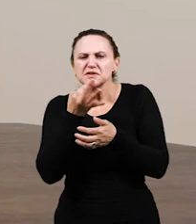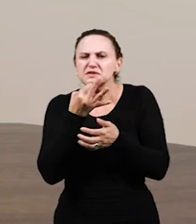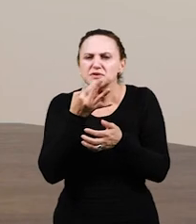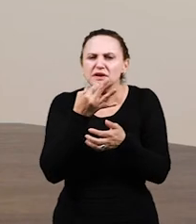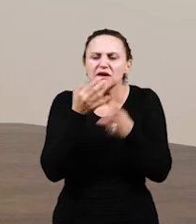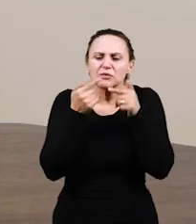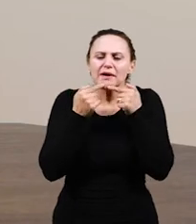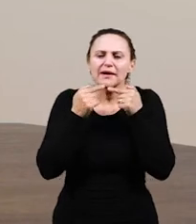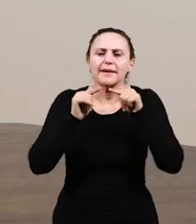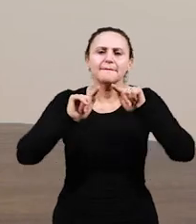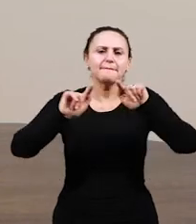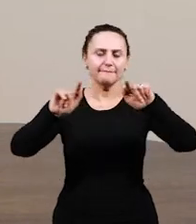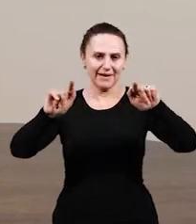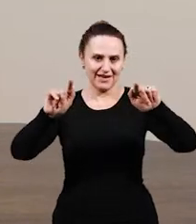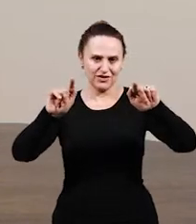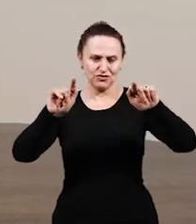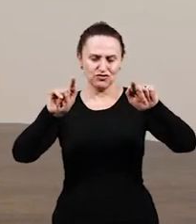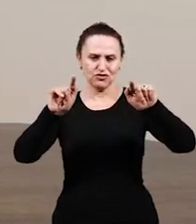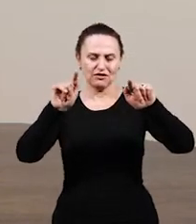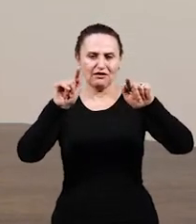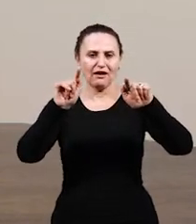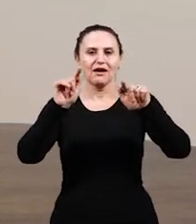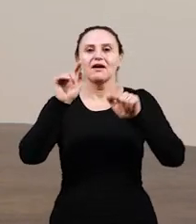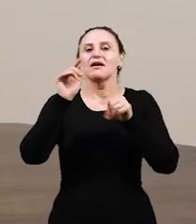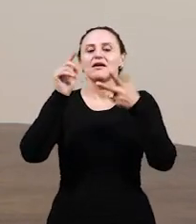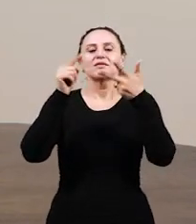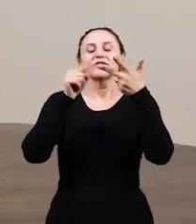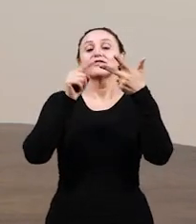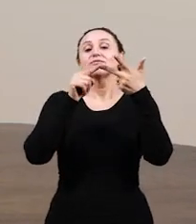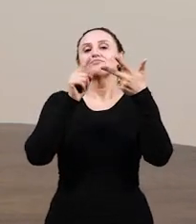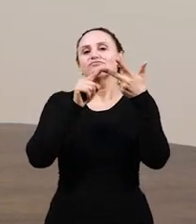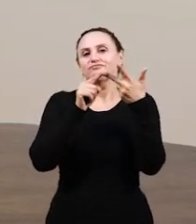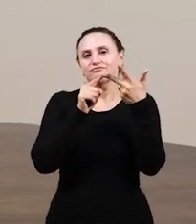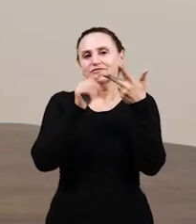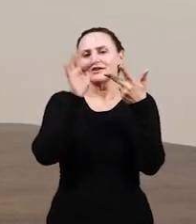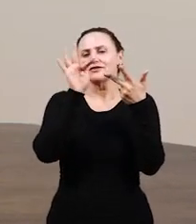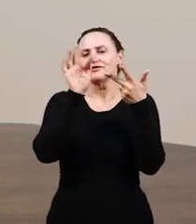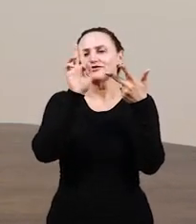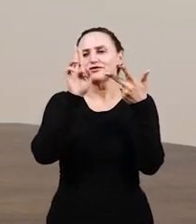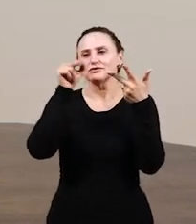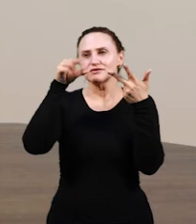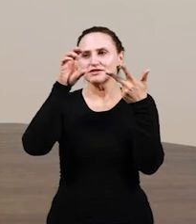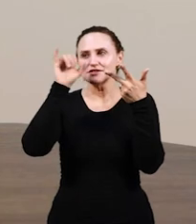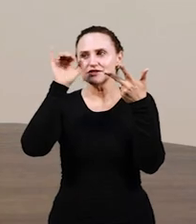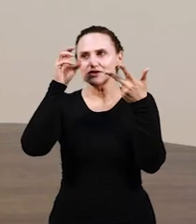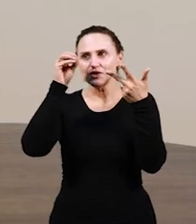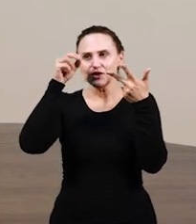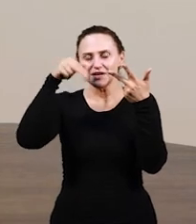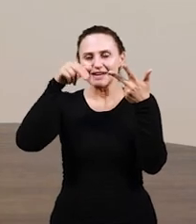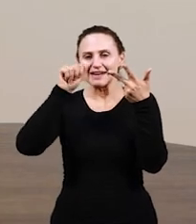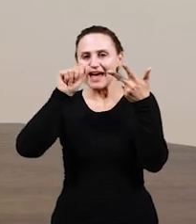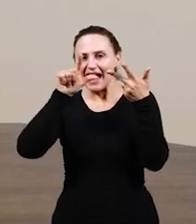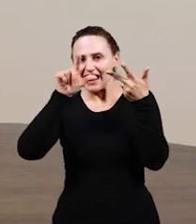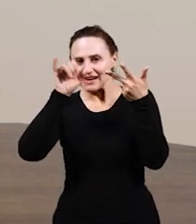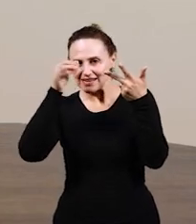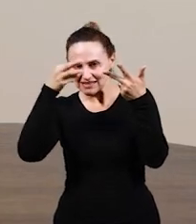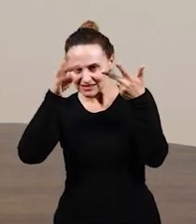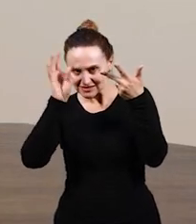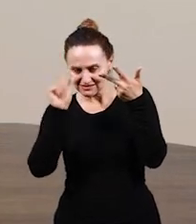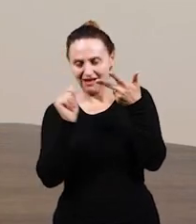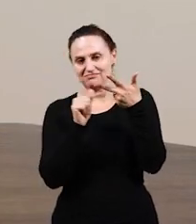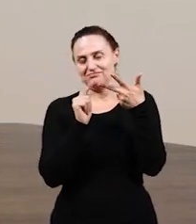gramática vou trazer depois nas aulas mais uma gramática funcionalista né Qual que é a diferença de uma gramática estrutural